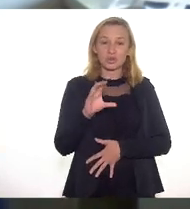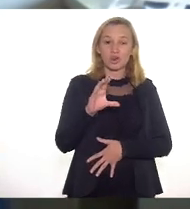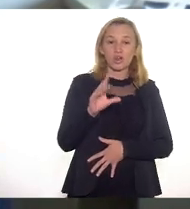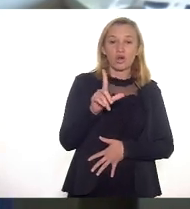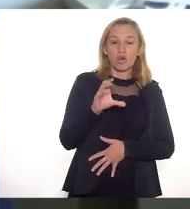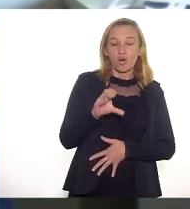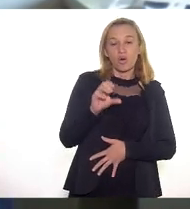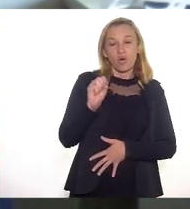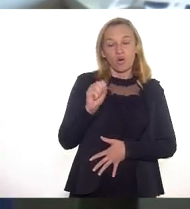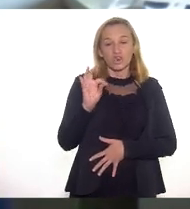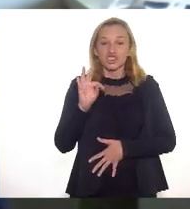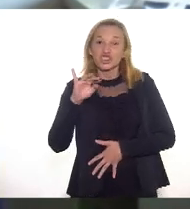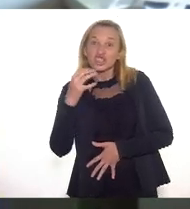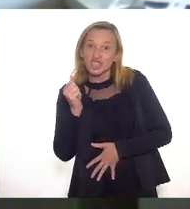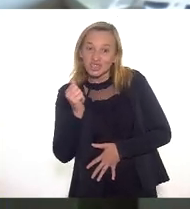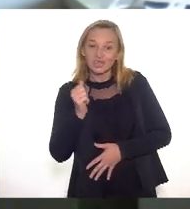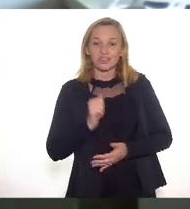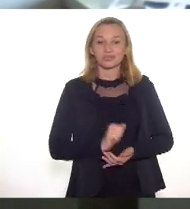Costinha.